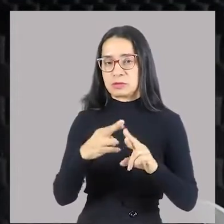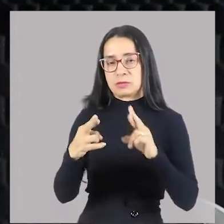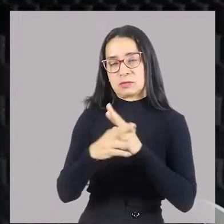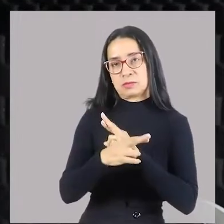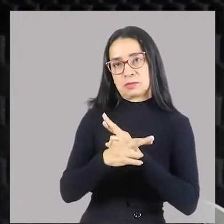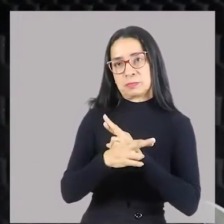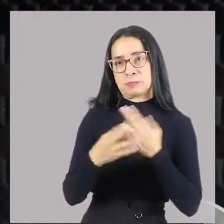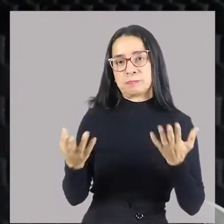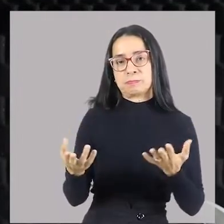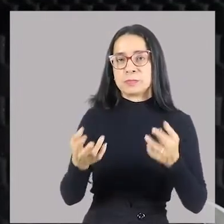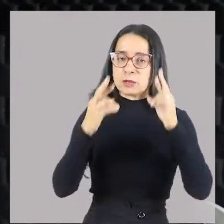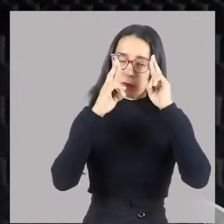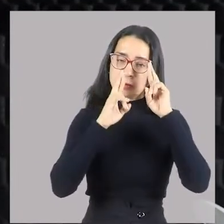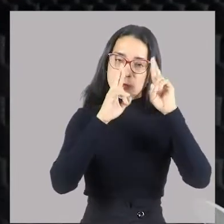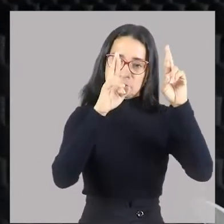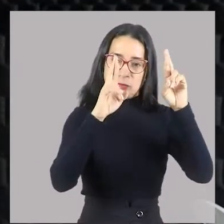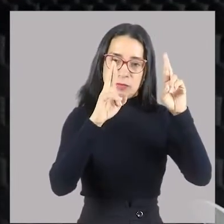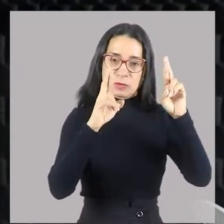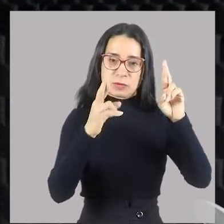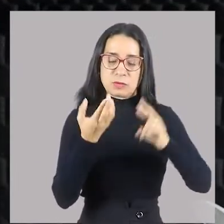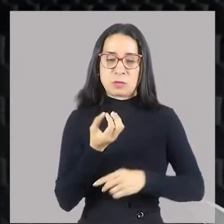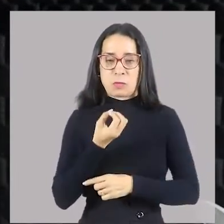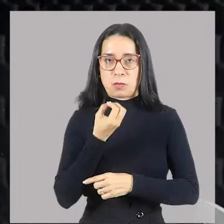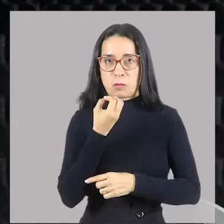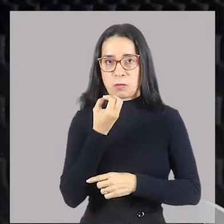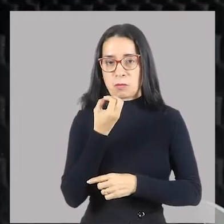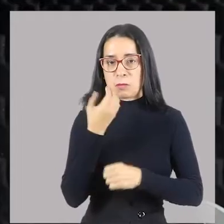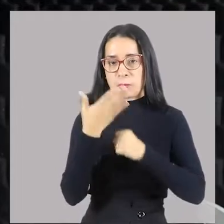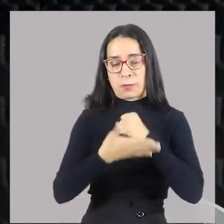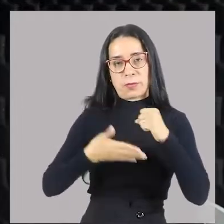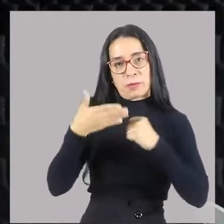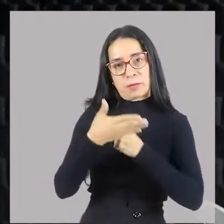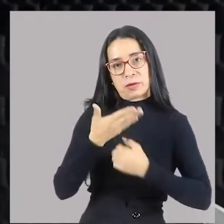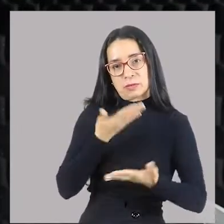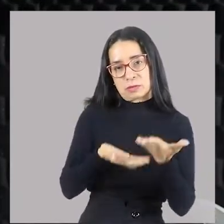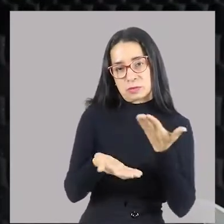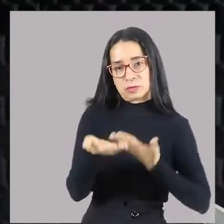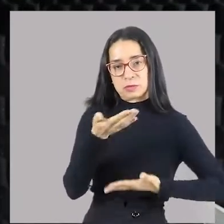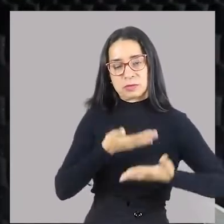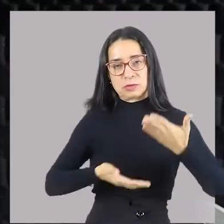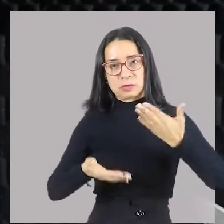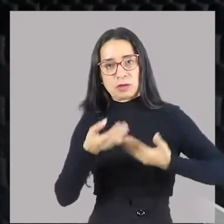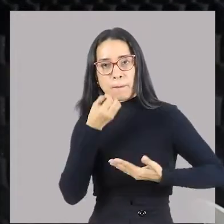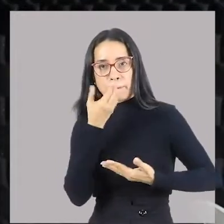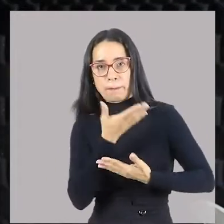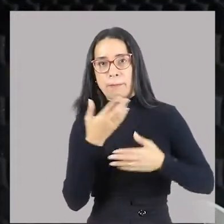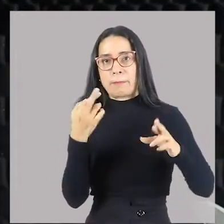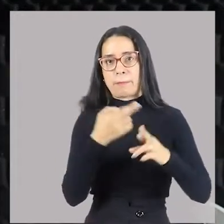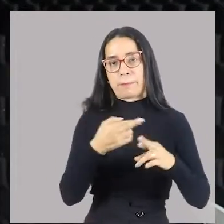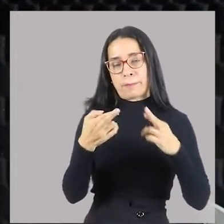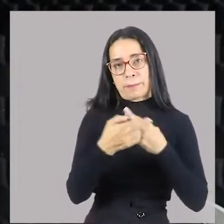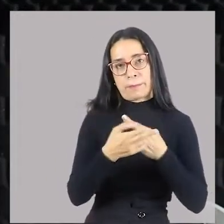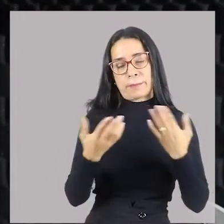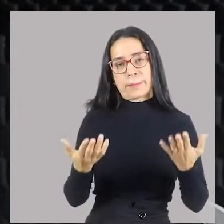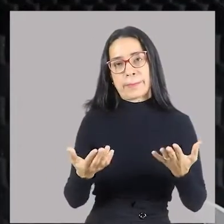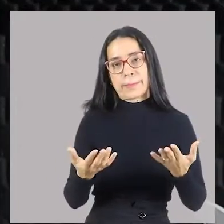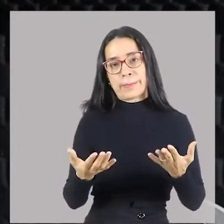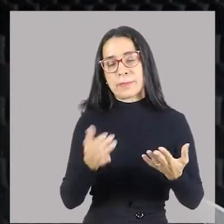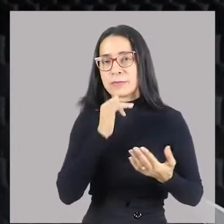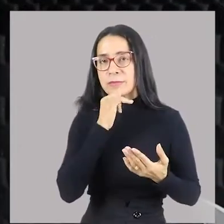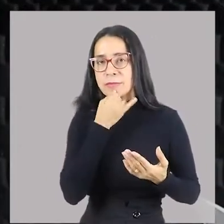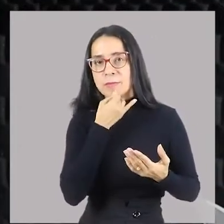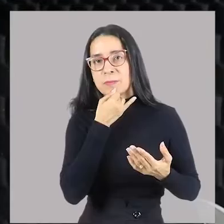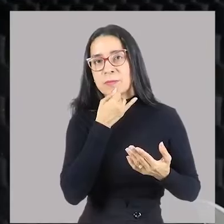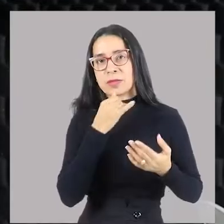de tudo, é o princípio de uma boa convivência, de um bom relacionamento. Mas, infelizmente, a